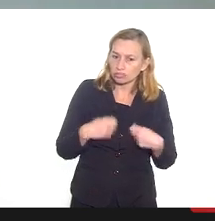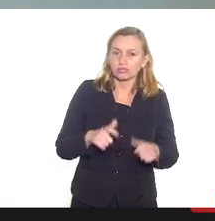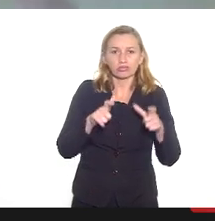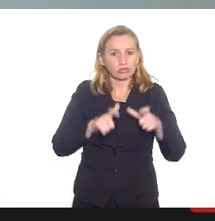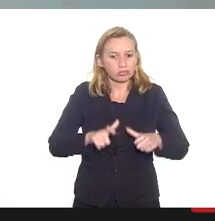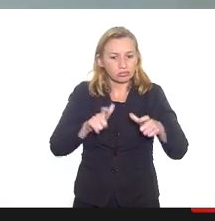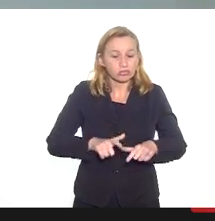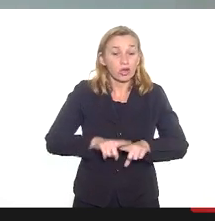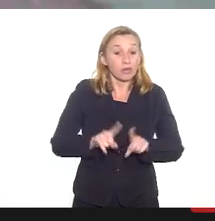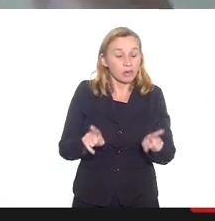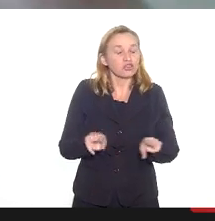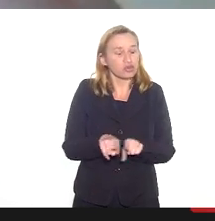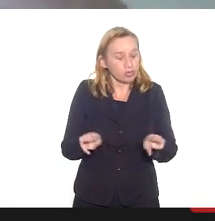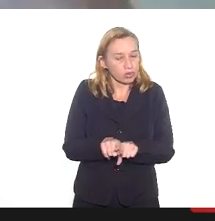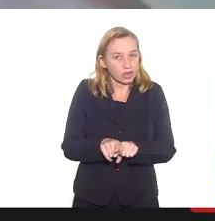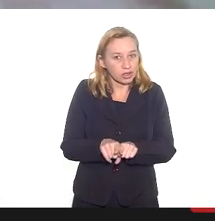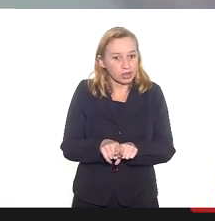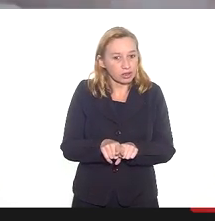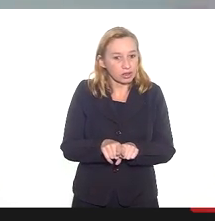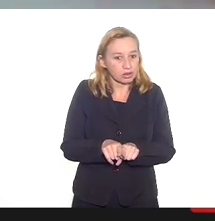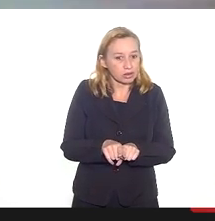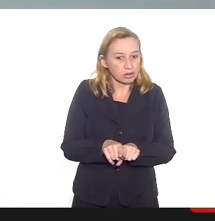locais, mas também